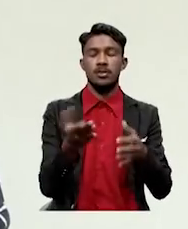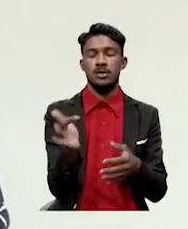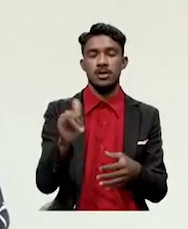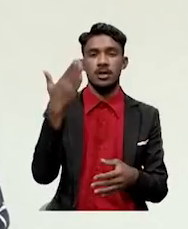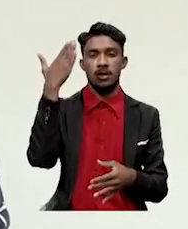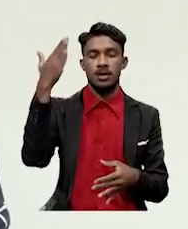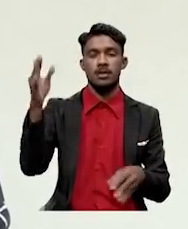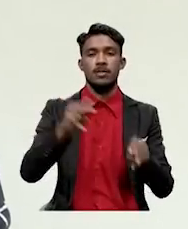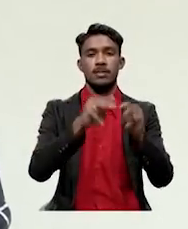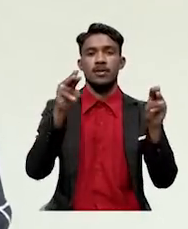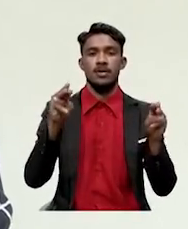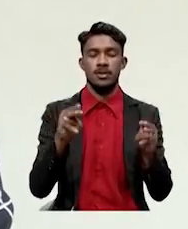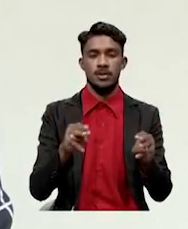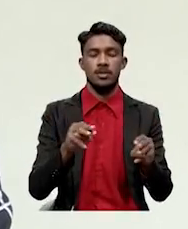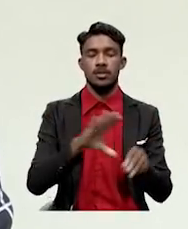maka